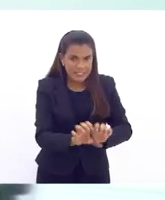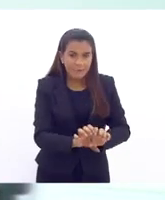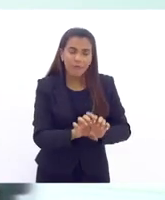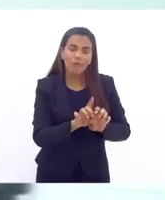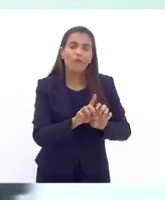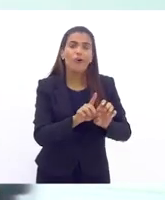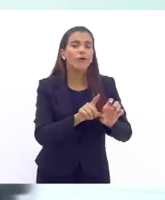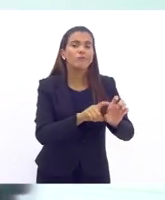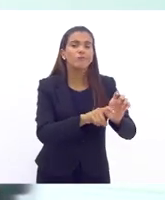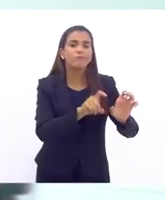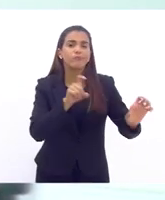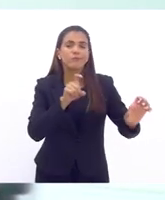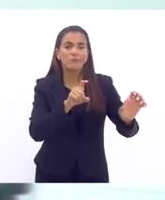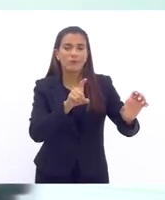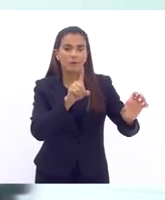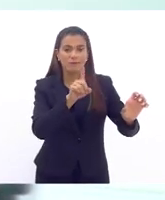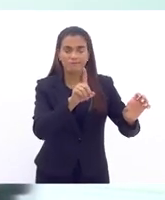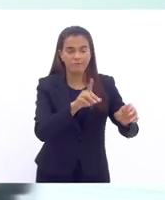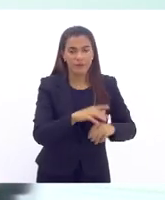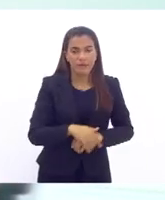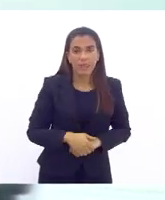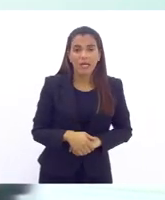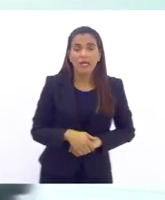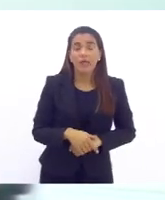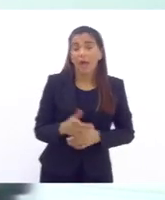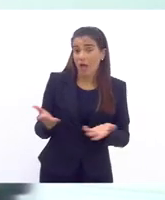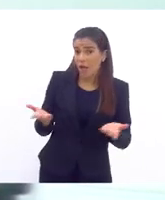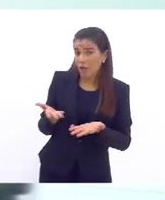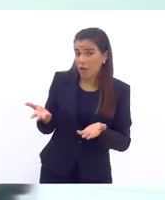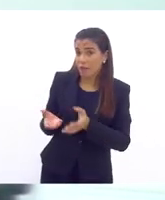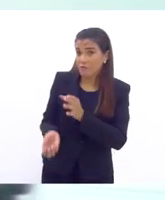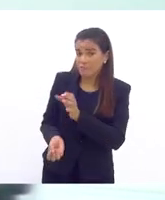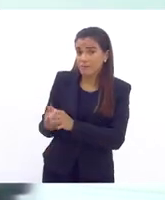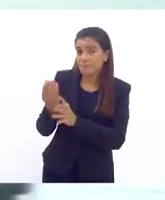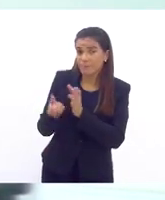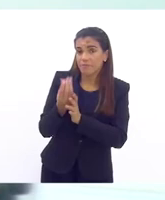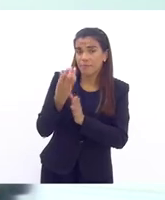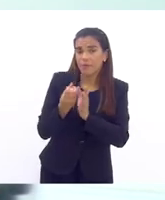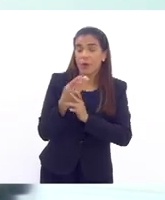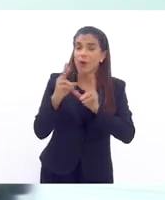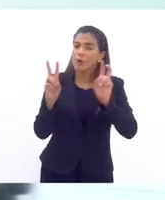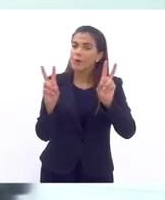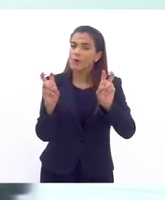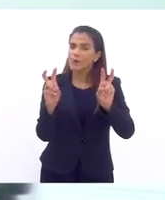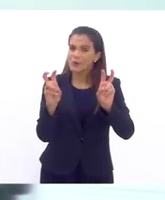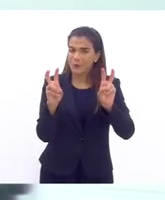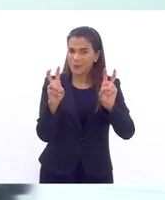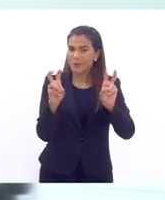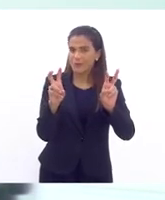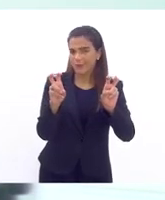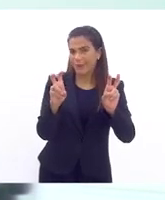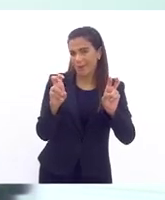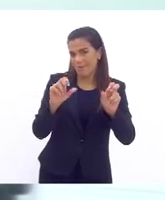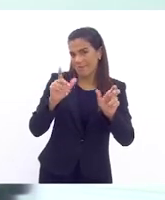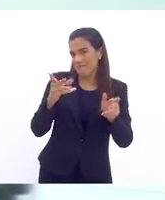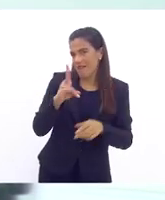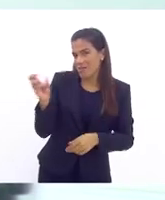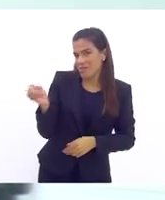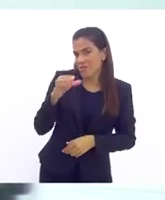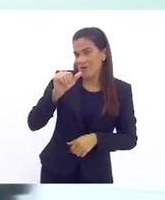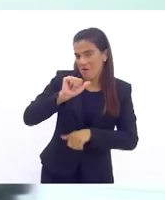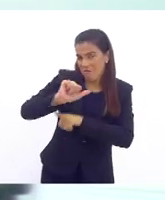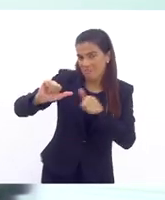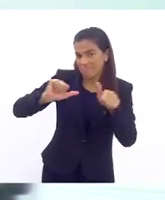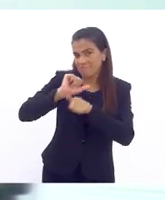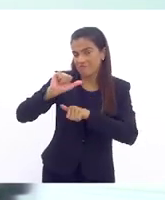foi instinto mas vão ser criados né o tema vai sofrer uma nova abordagem Claro